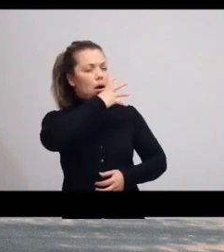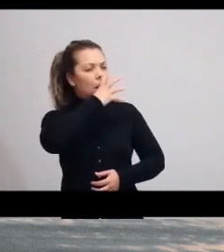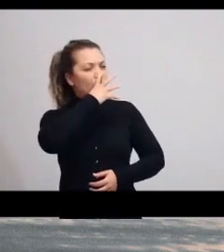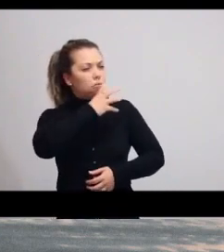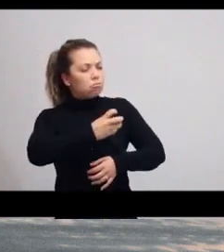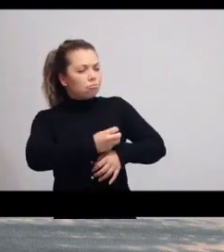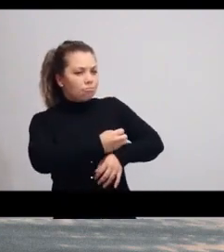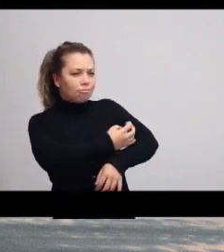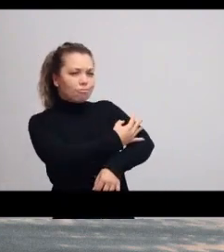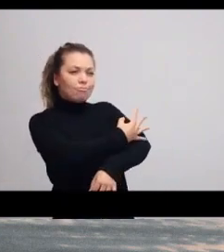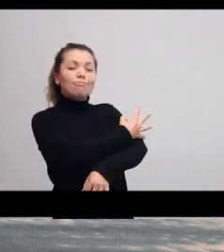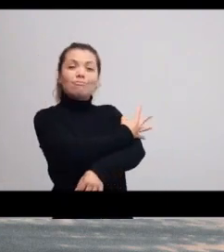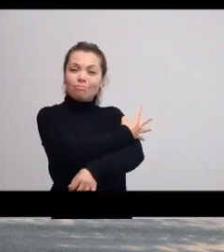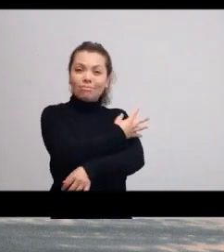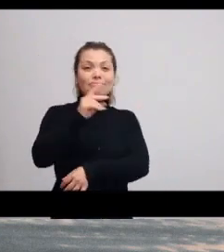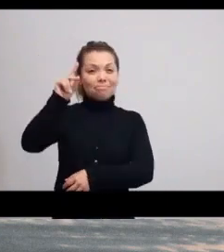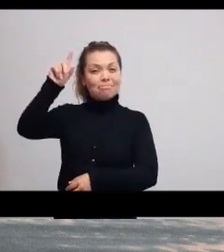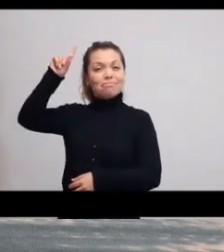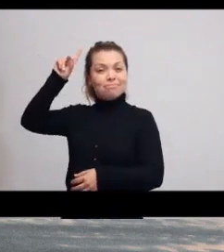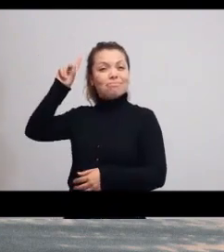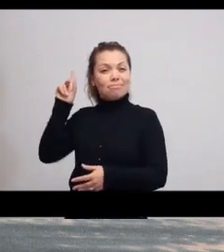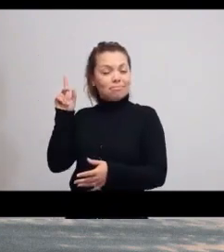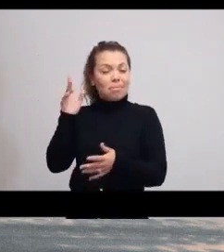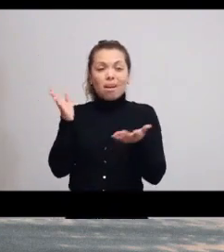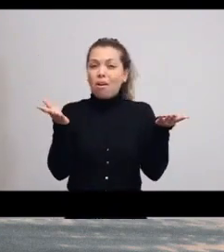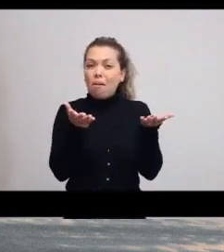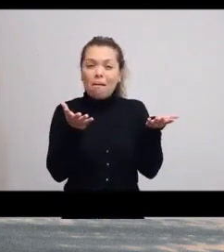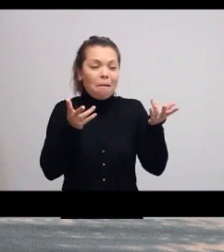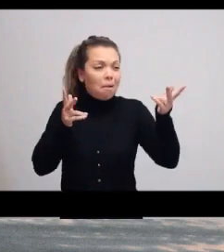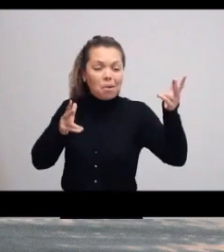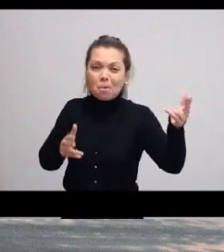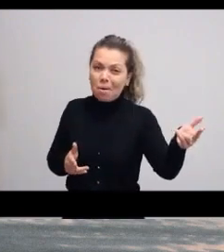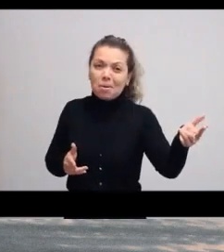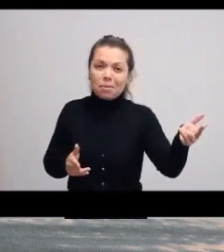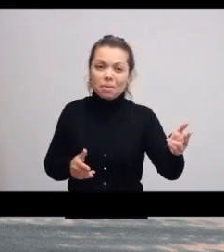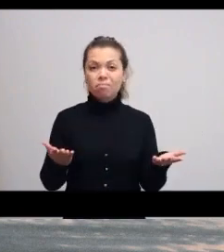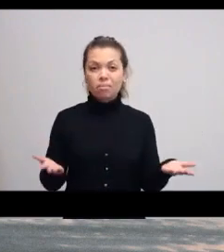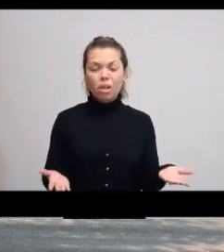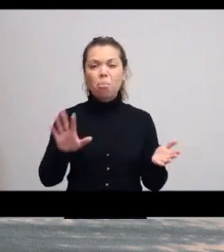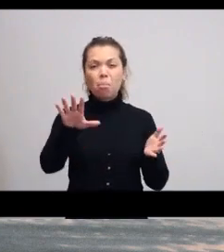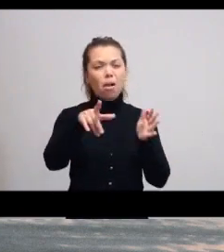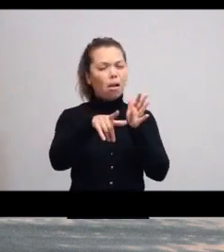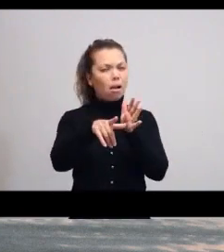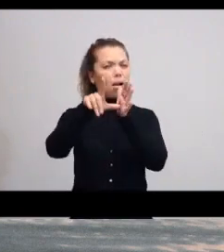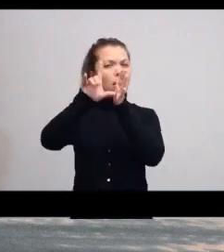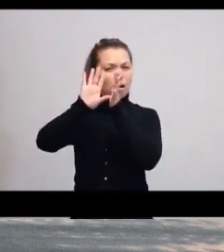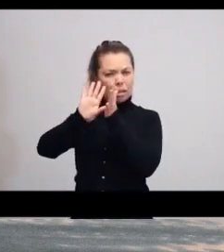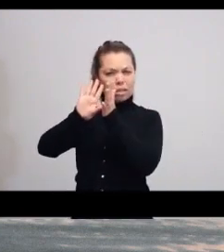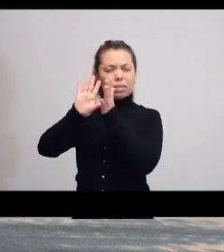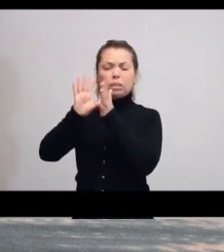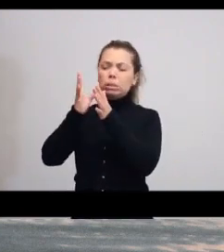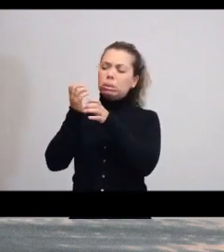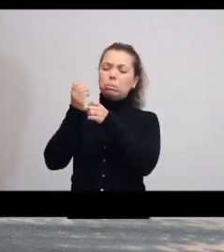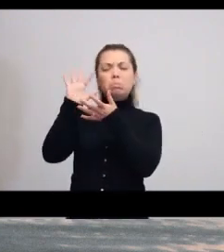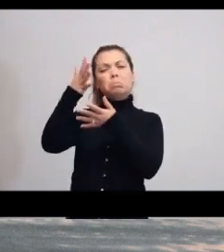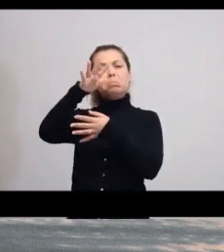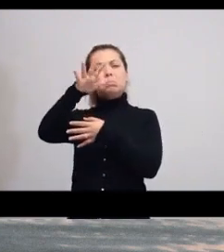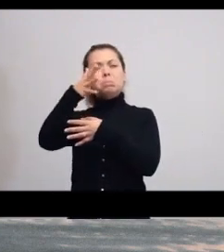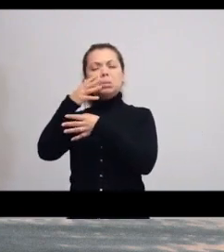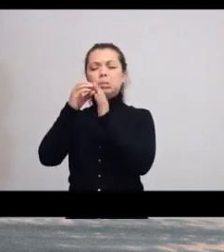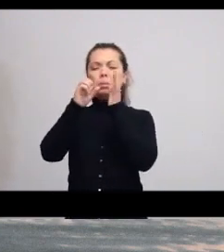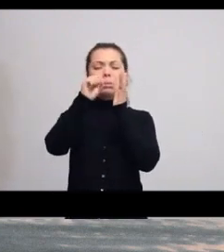com o apoio dos moradores tradicionais. A conquista da opinião pública por um lado e, por outro, o estado das finanças